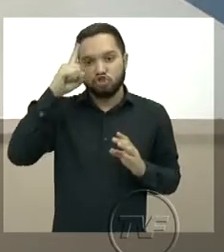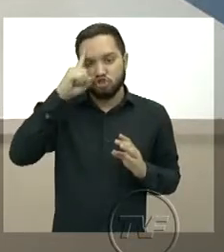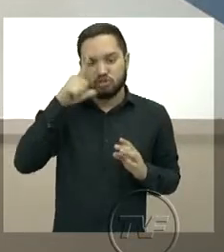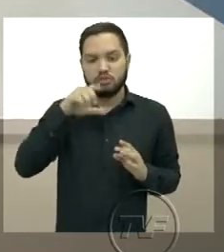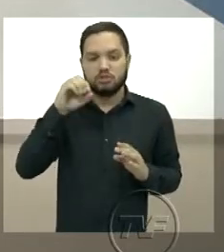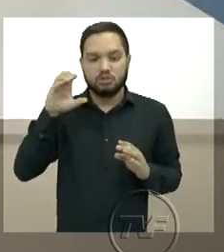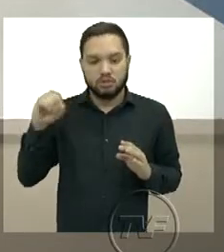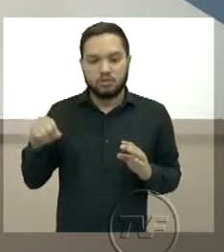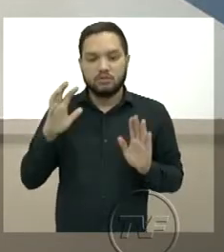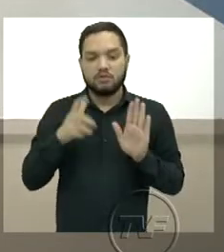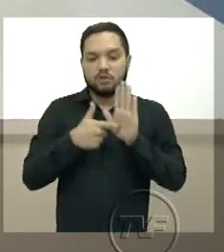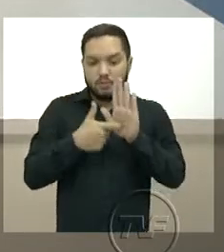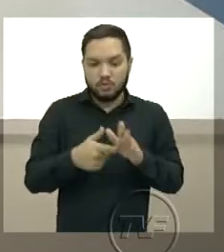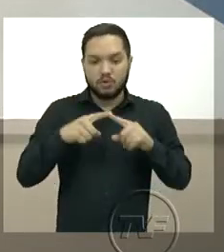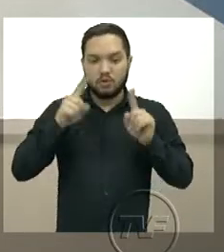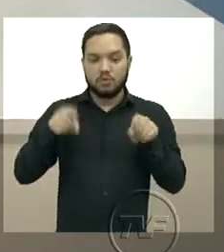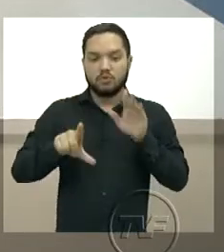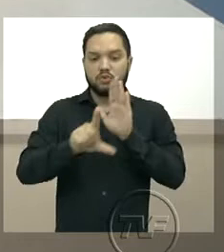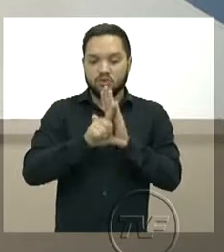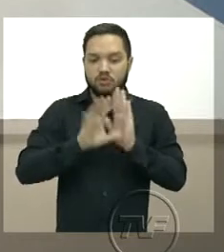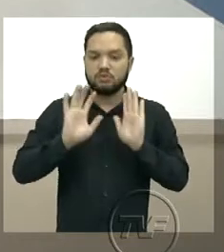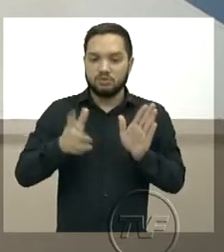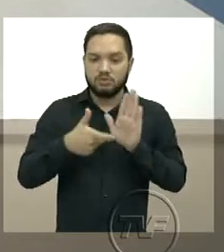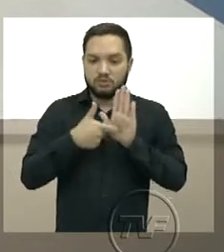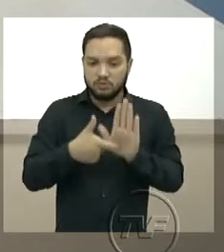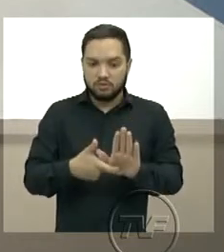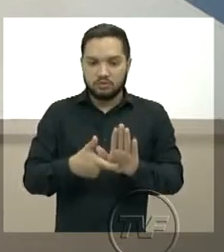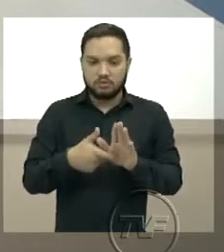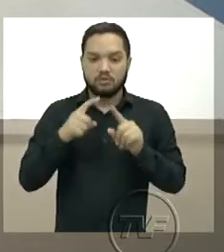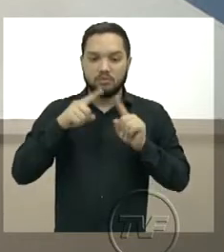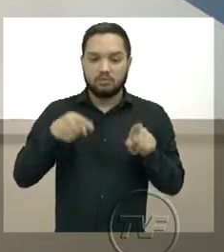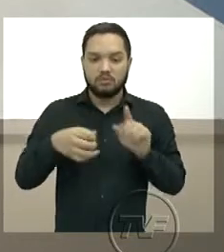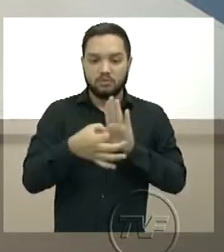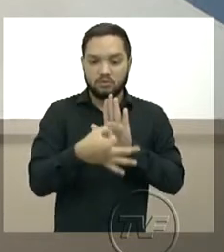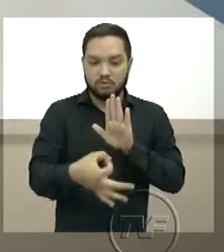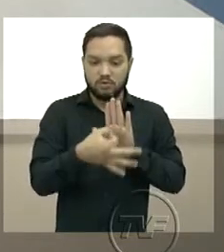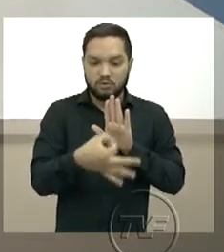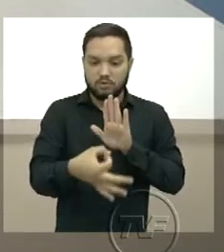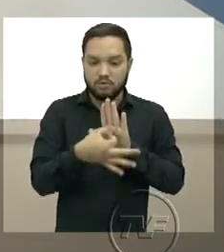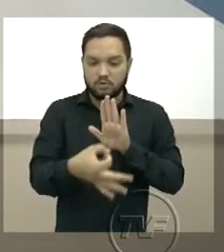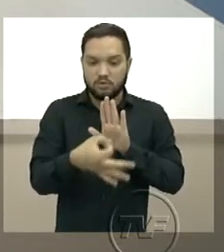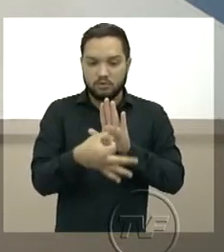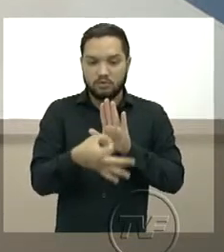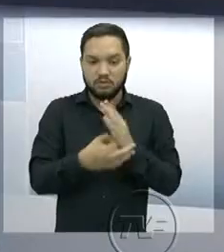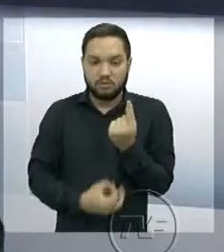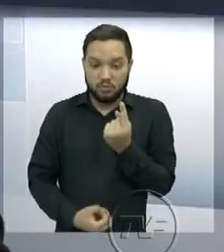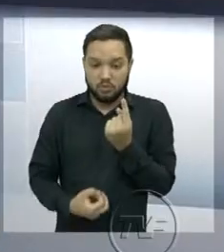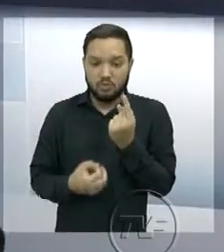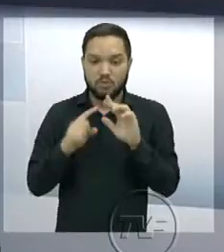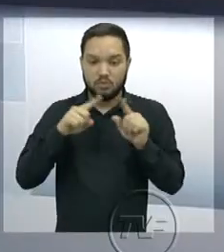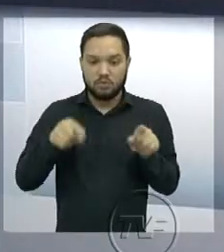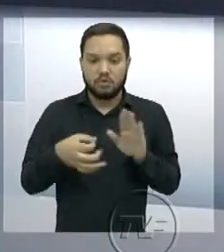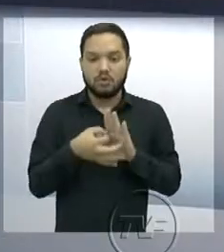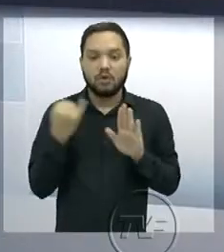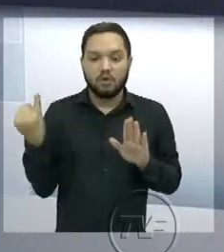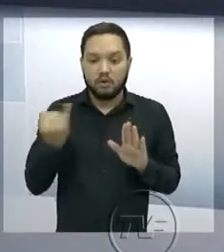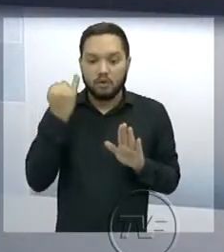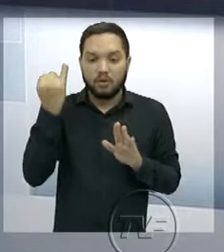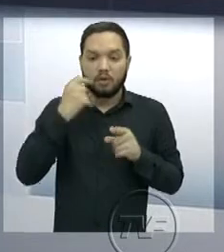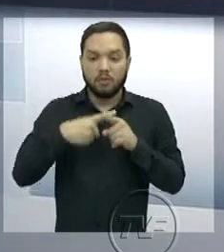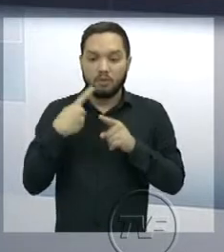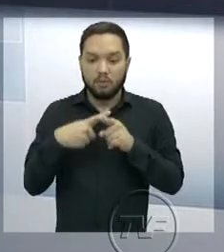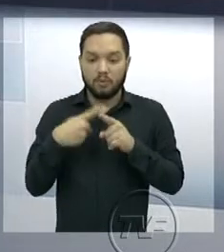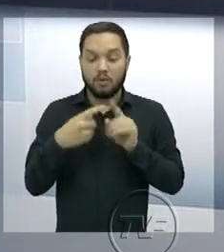apresentar pelo menos 4 projetos de lei. Projetos de indicação, foi um projeto de indicação que é importante porque